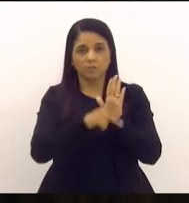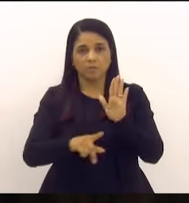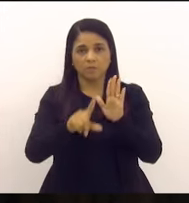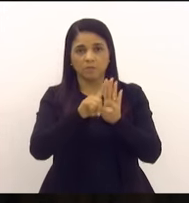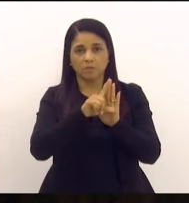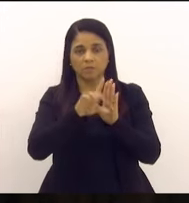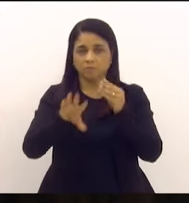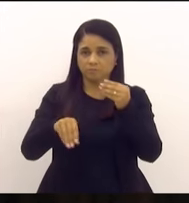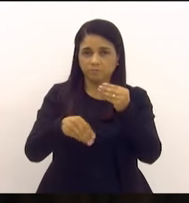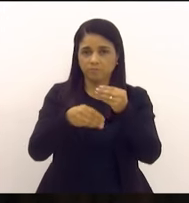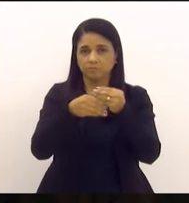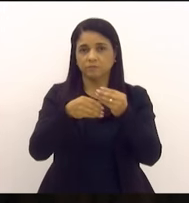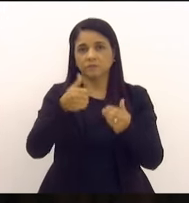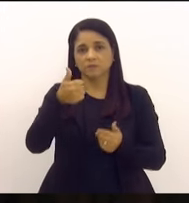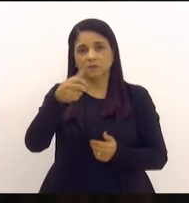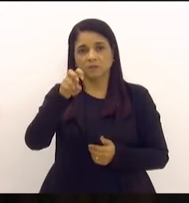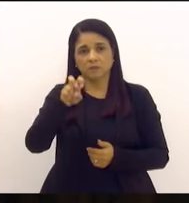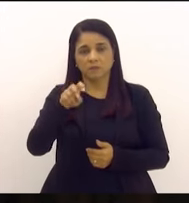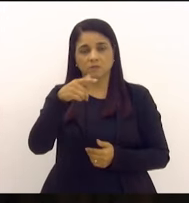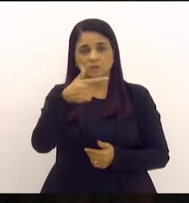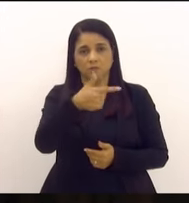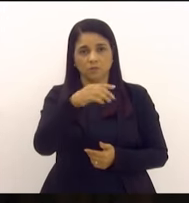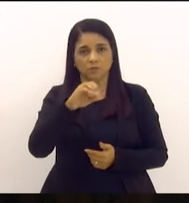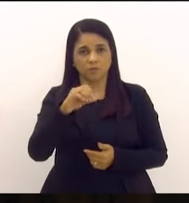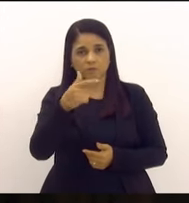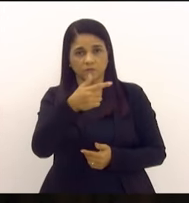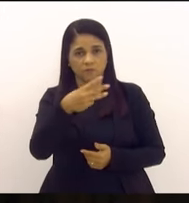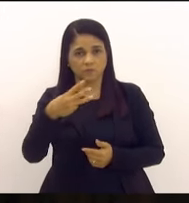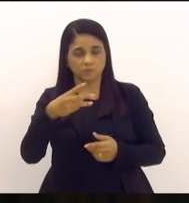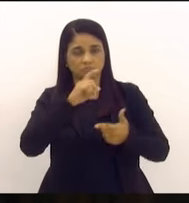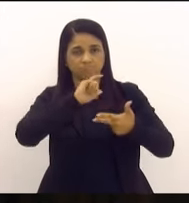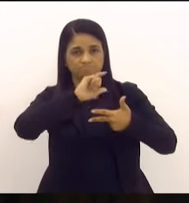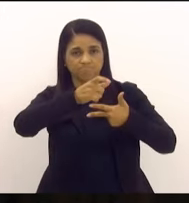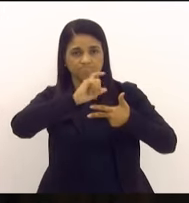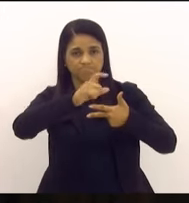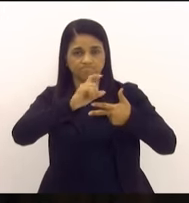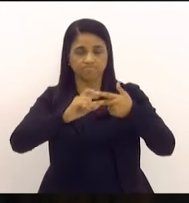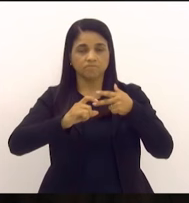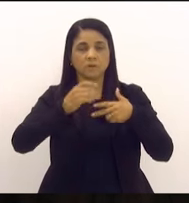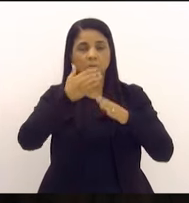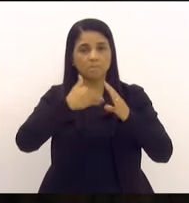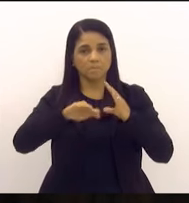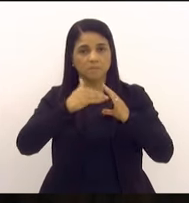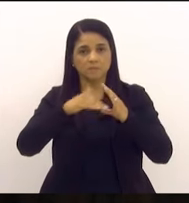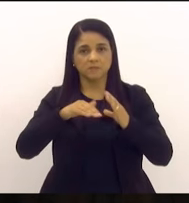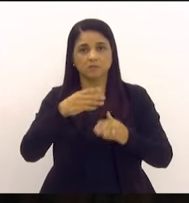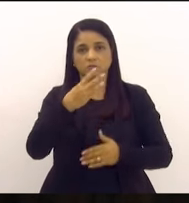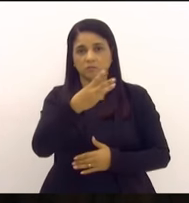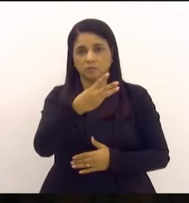lei complementar número 15/2023, de autoria do Poder Executivo, mensagem número